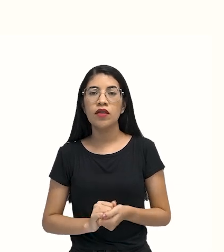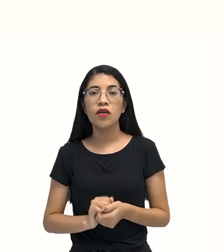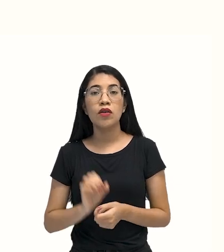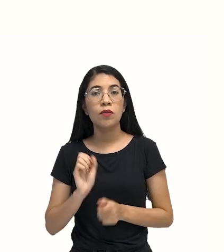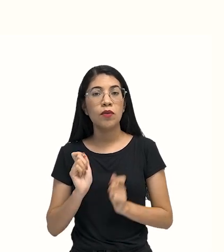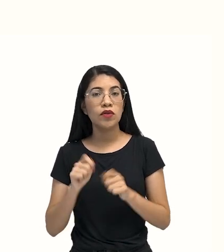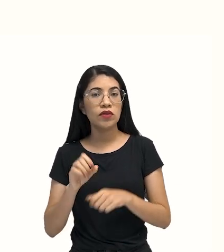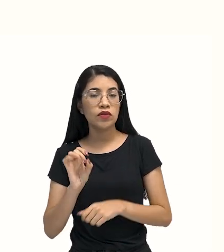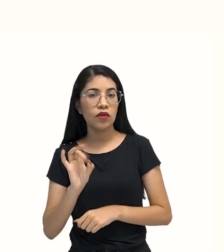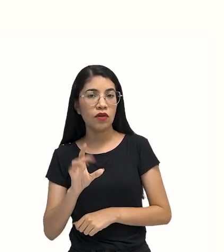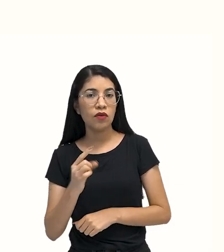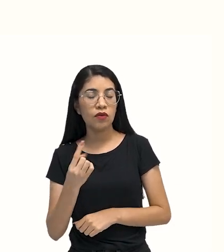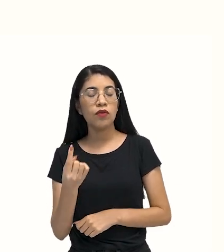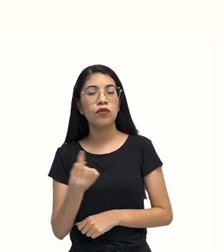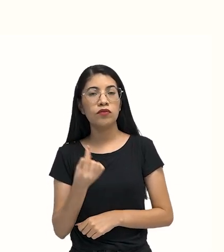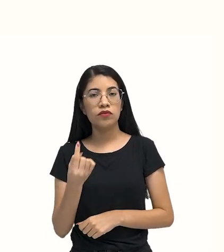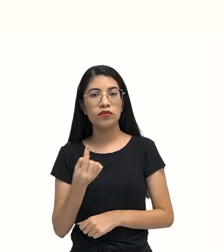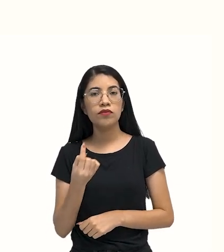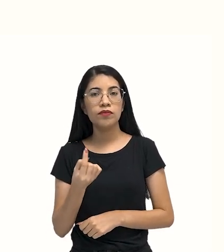caso favorável.